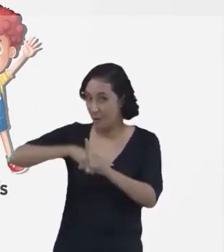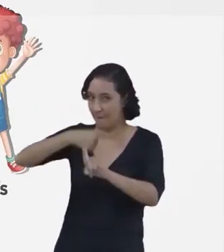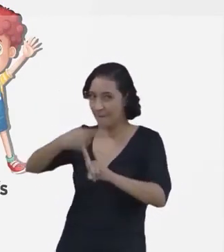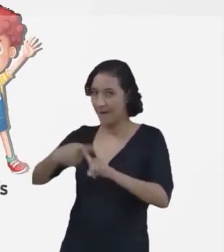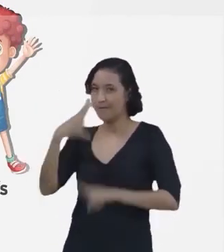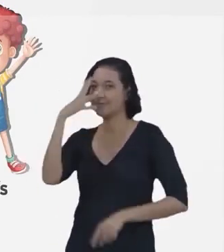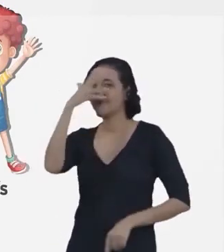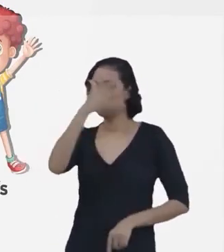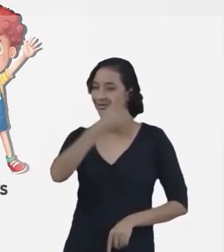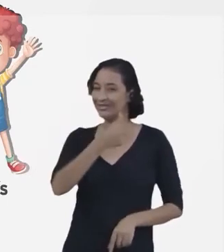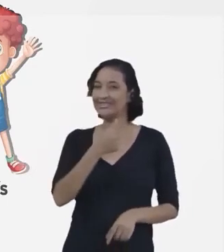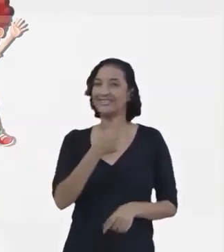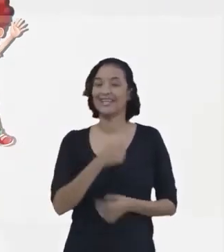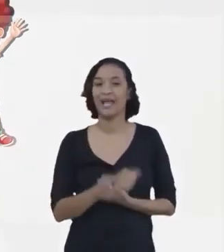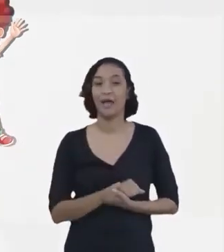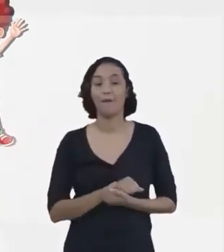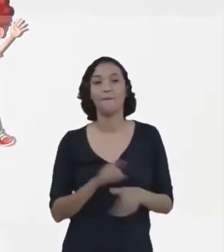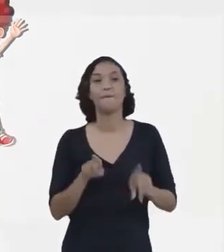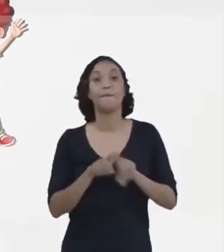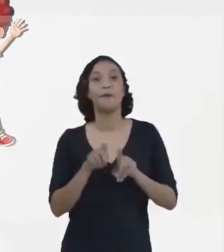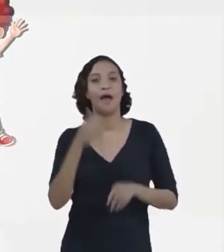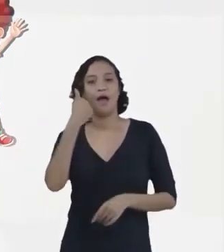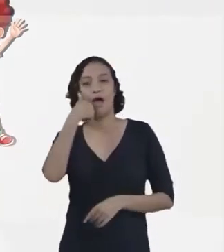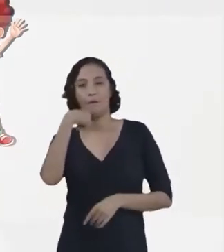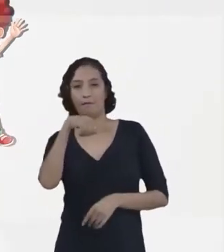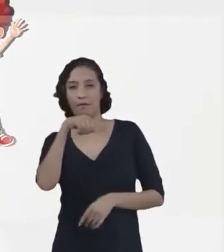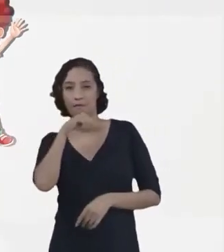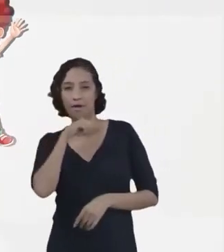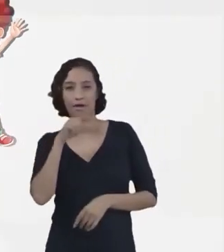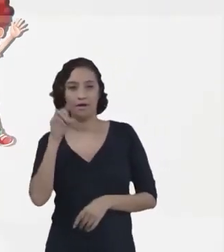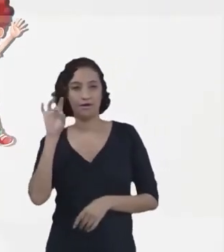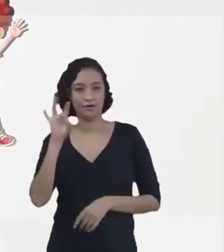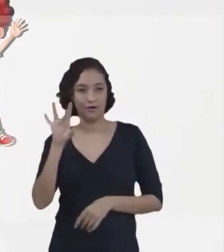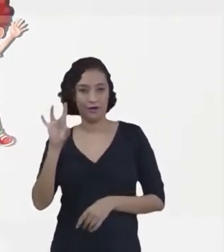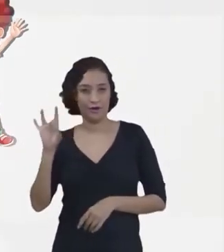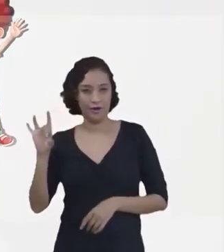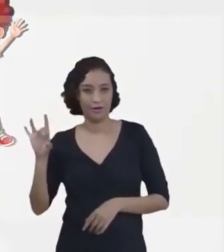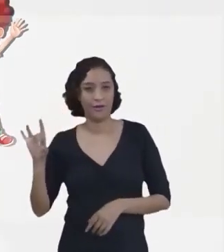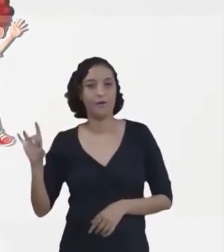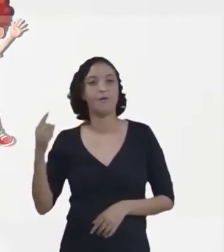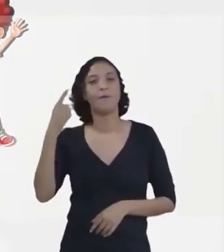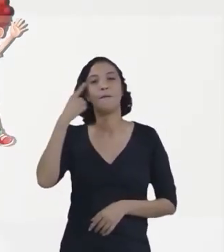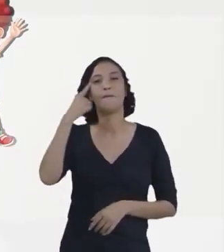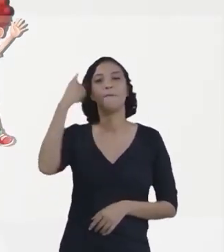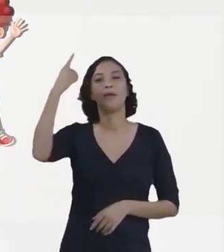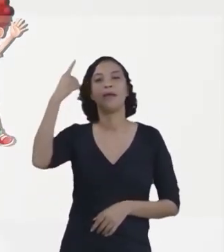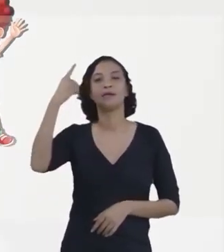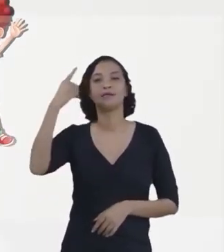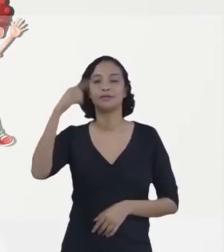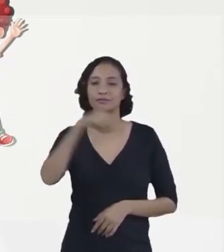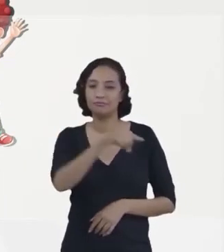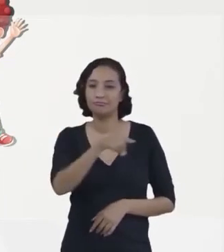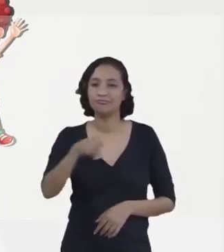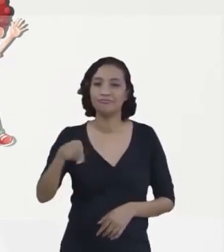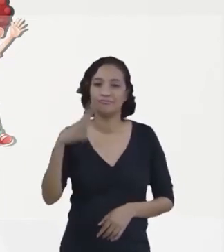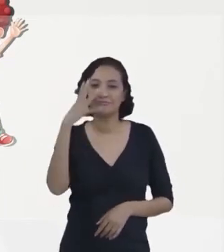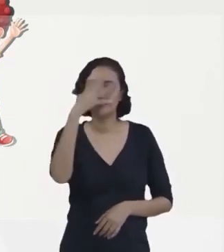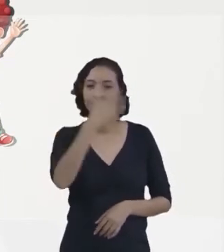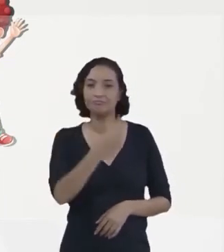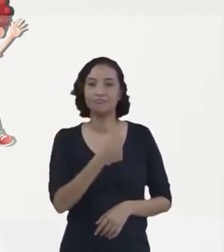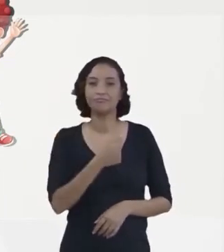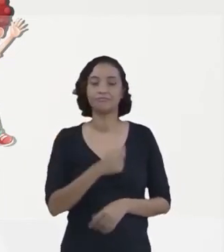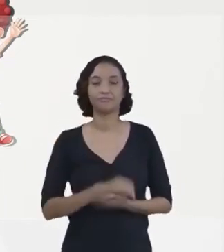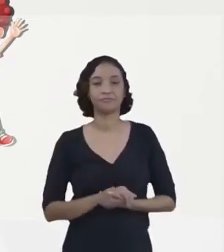eles, mas para a mamãe deles, eles são lindos. Ana Clara, Rodrigo, Mariana e Luiz. Então,